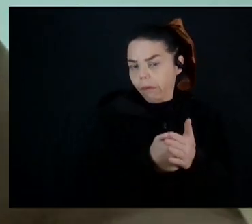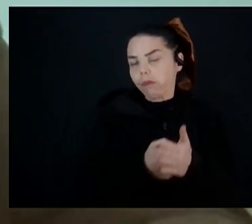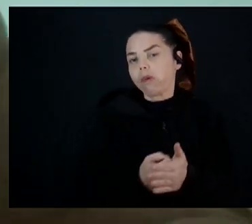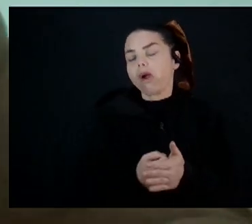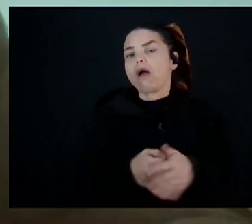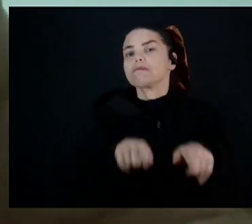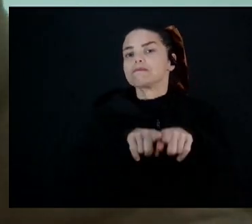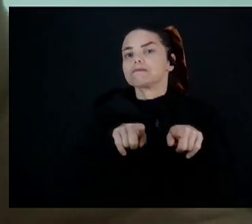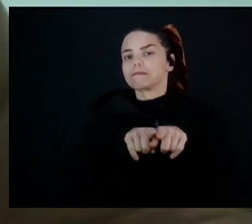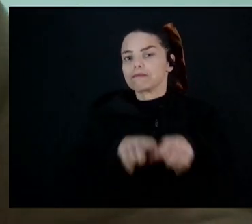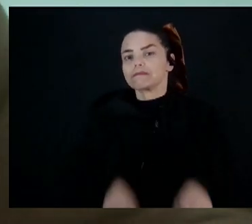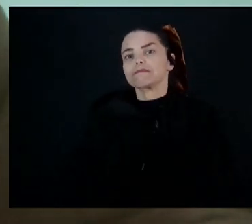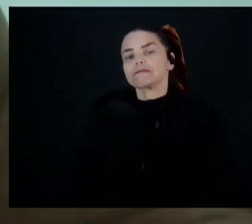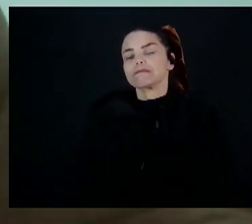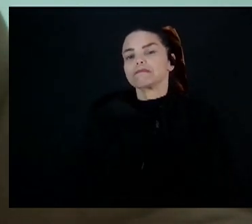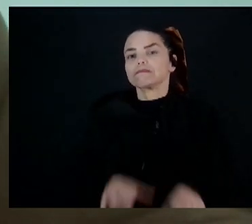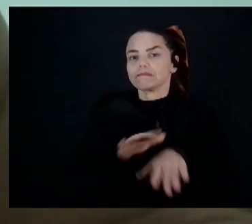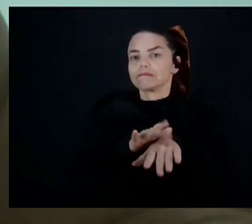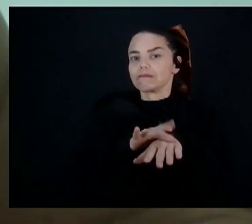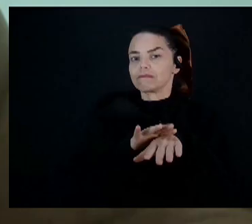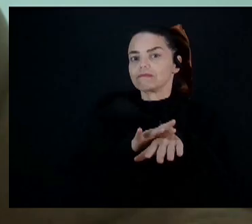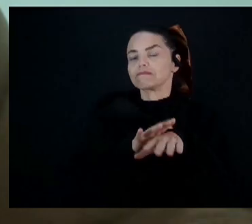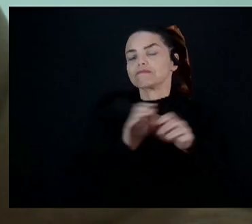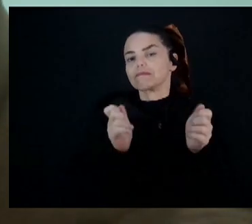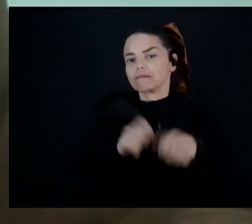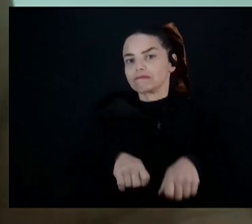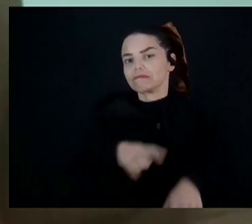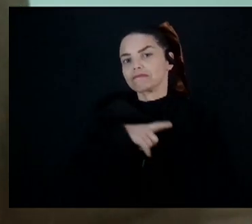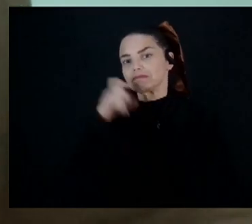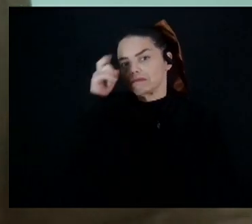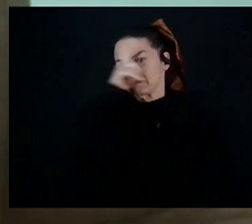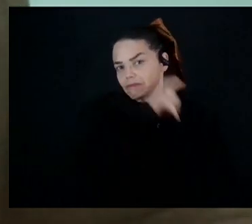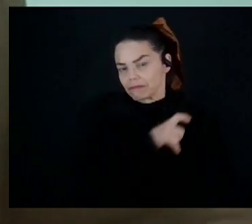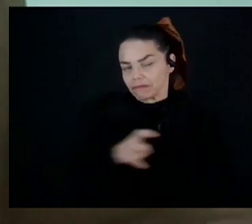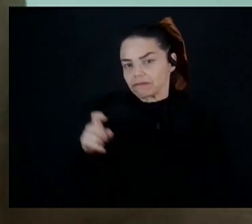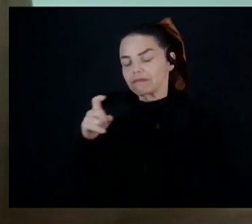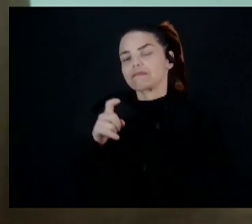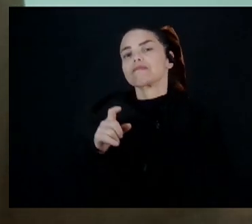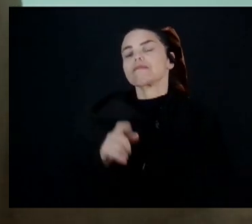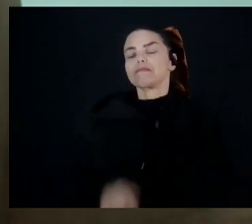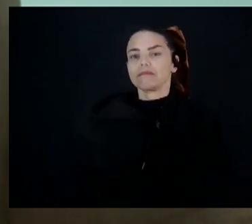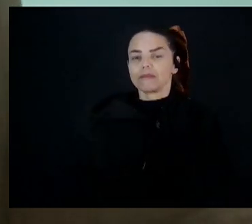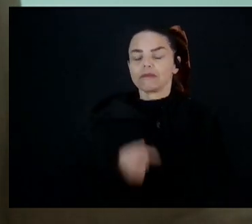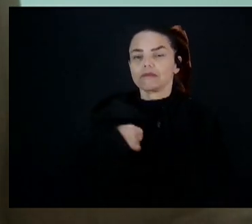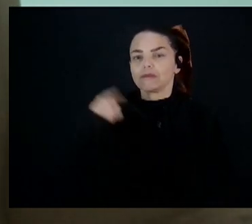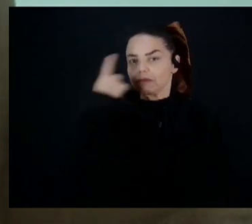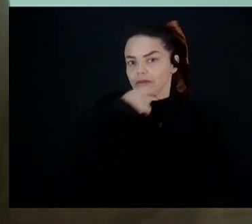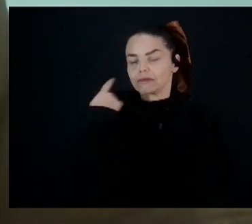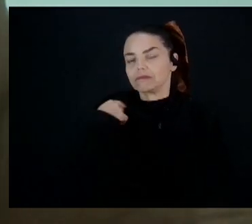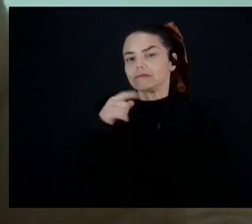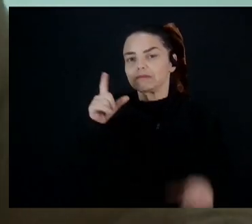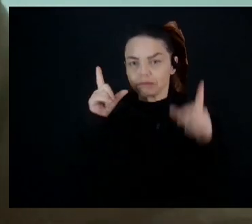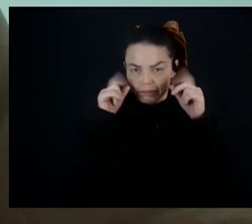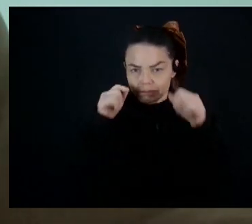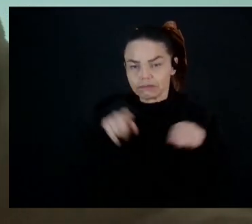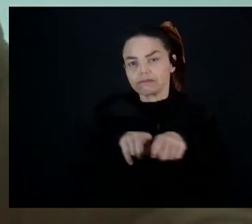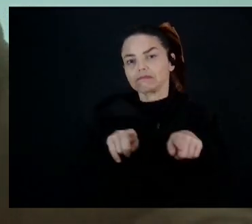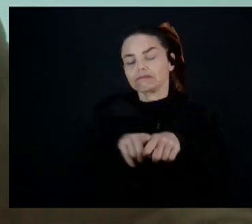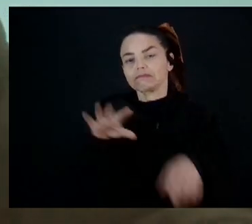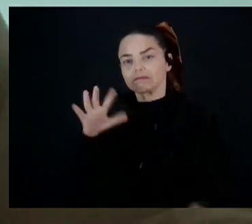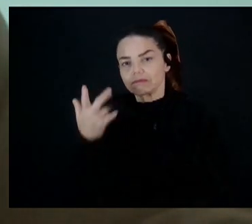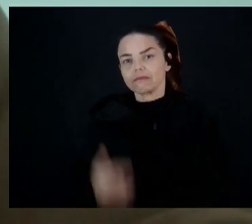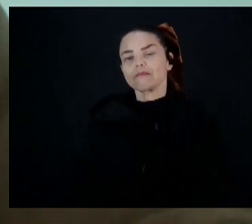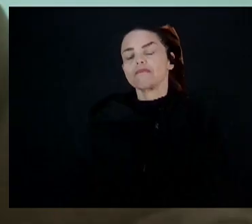tenho doenças que podem fazer com que a dificuldade em manifestar as horas de sono também aconteçam. Por isso que acaba sendo